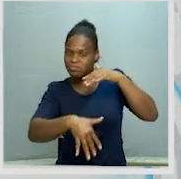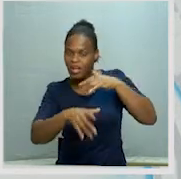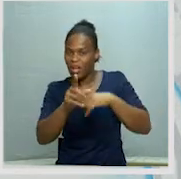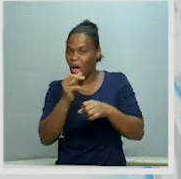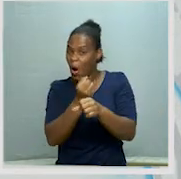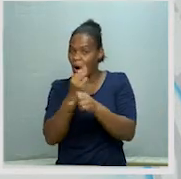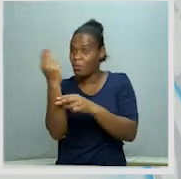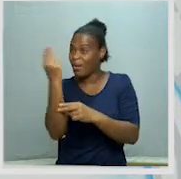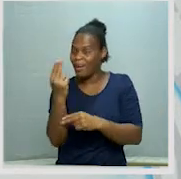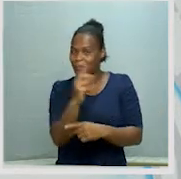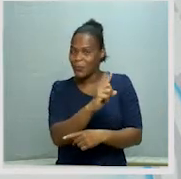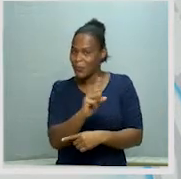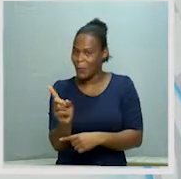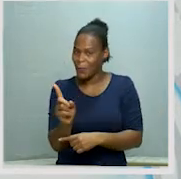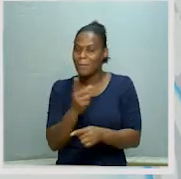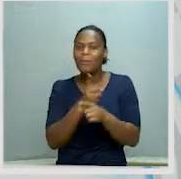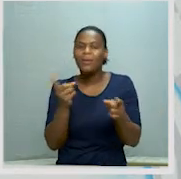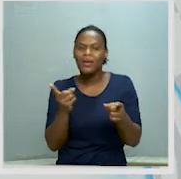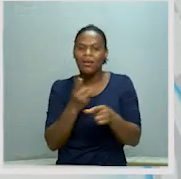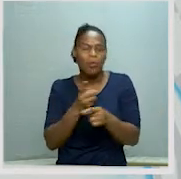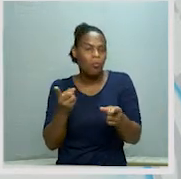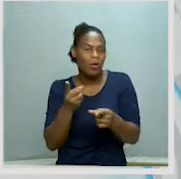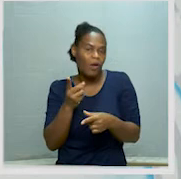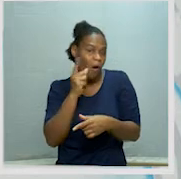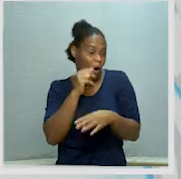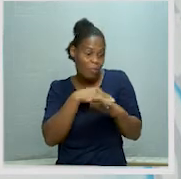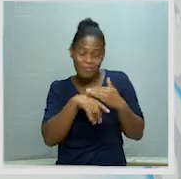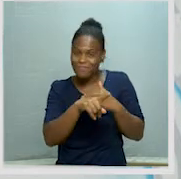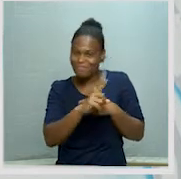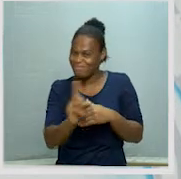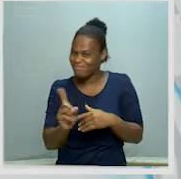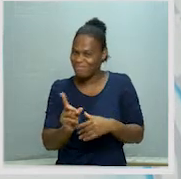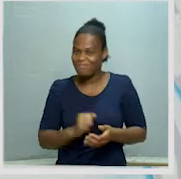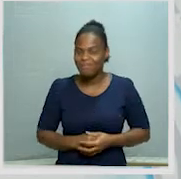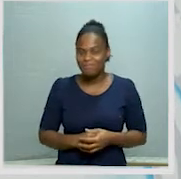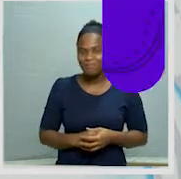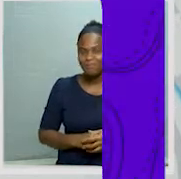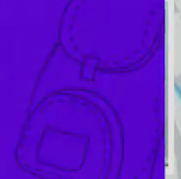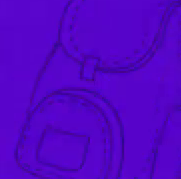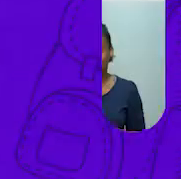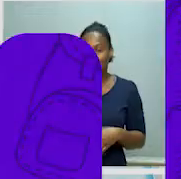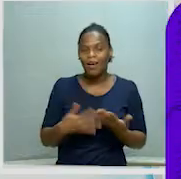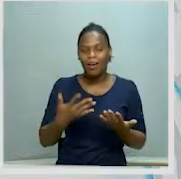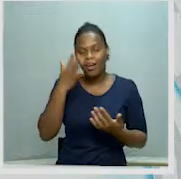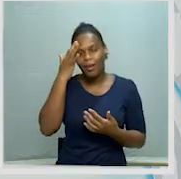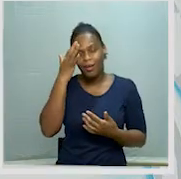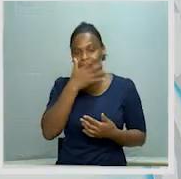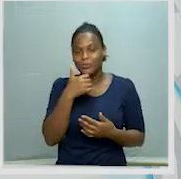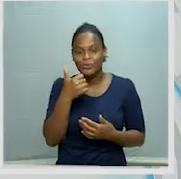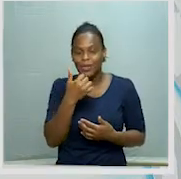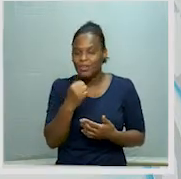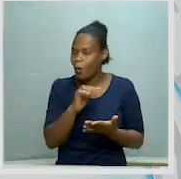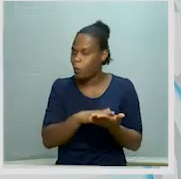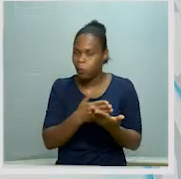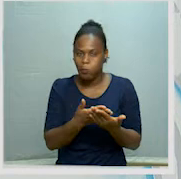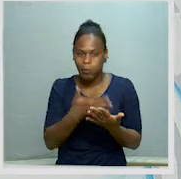podem ser nunca consideradas obra de arte. Por quê? Porque não são produções humanas. E o juízo